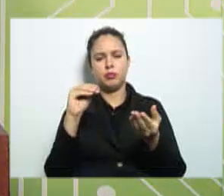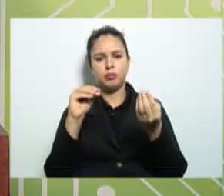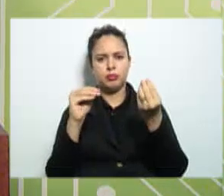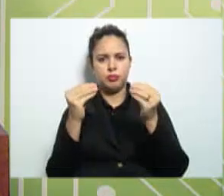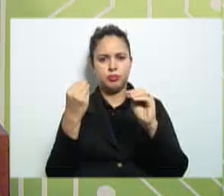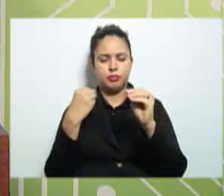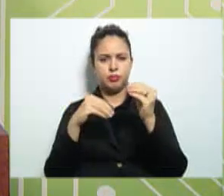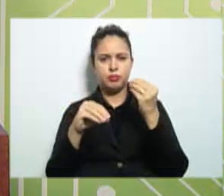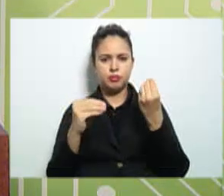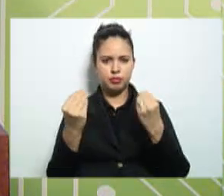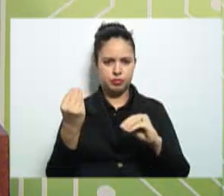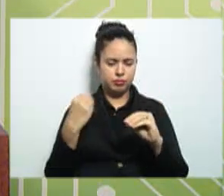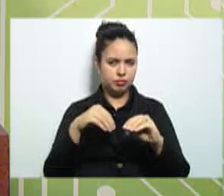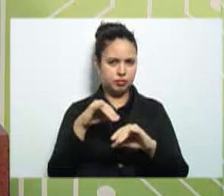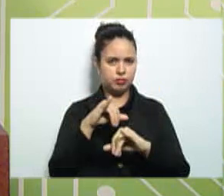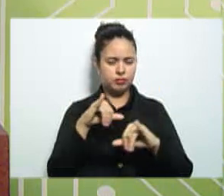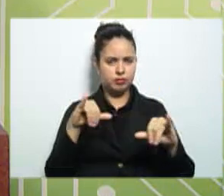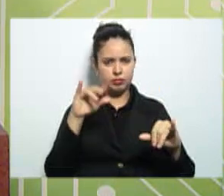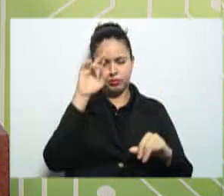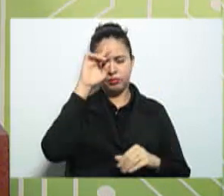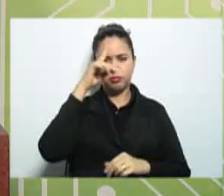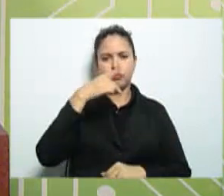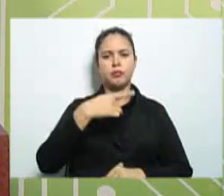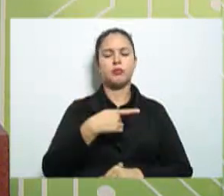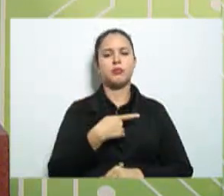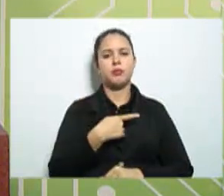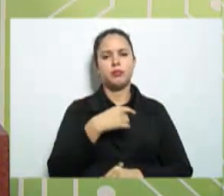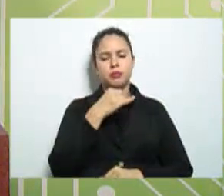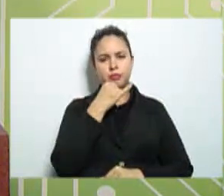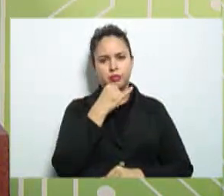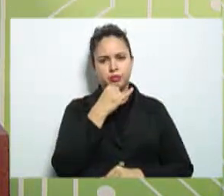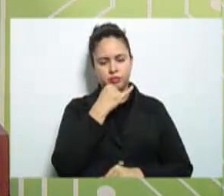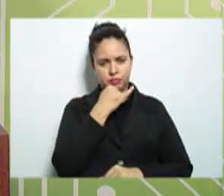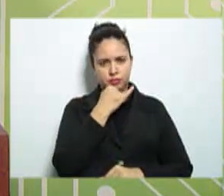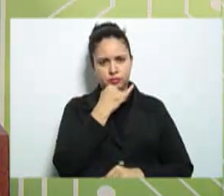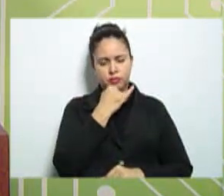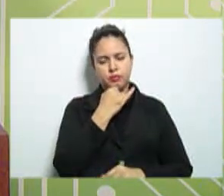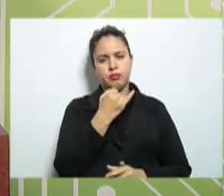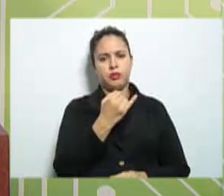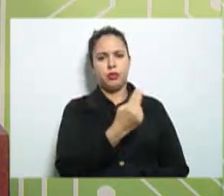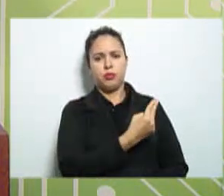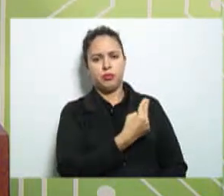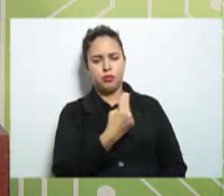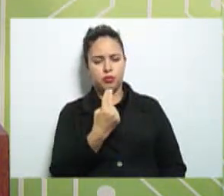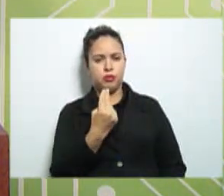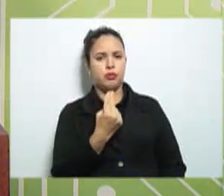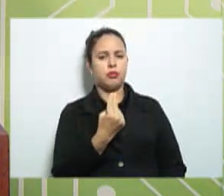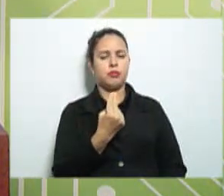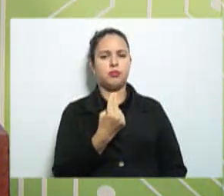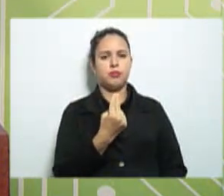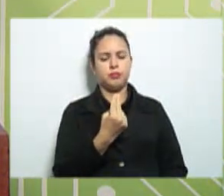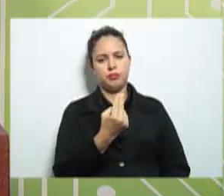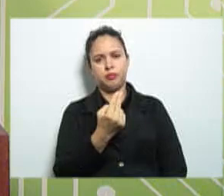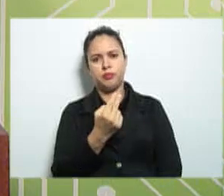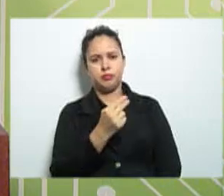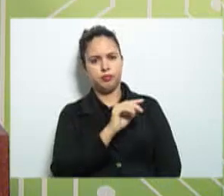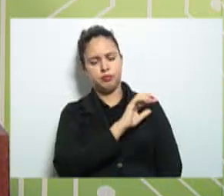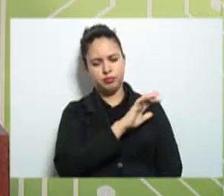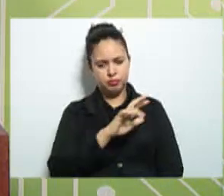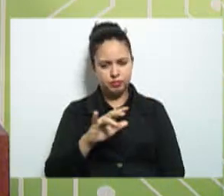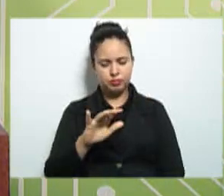pôr as suas informações pessoais. Por exemplo, eu fiz aqui, Andréia dos Santos Oliveira, aluna